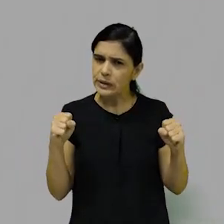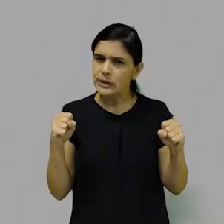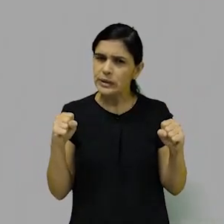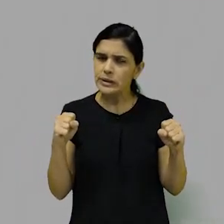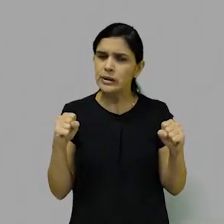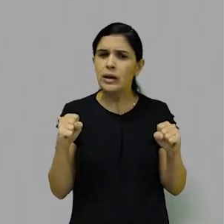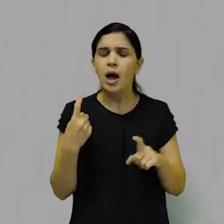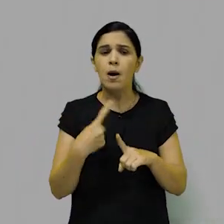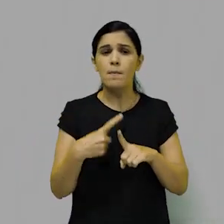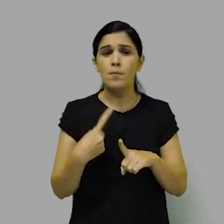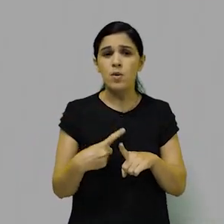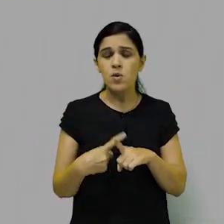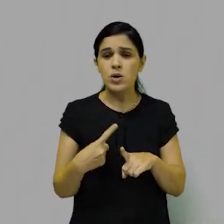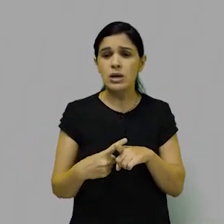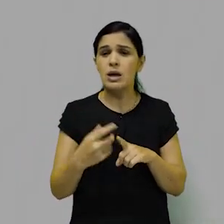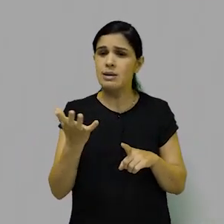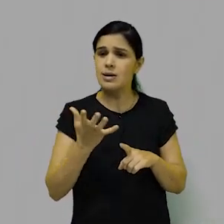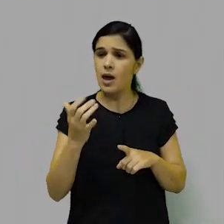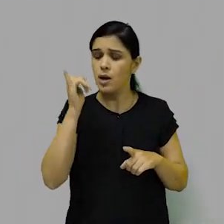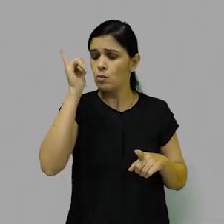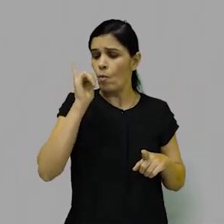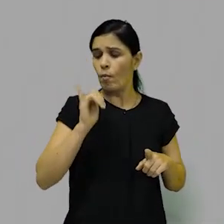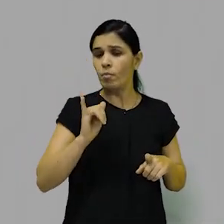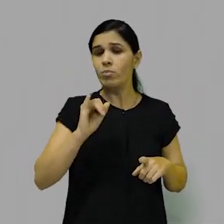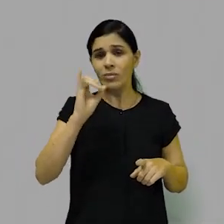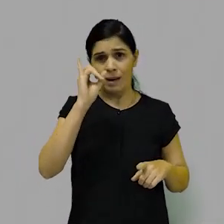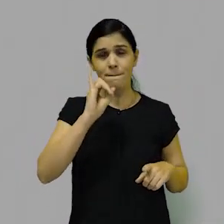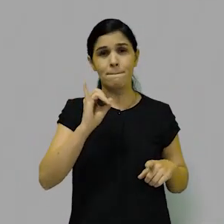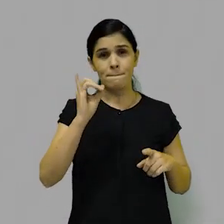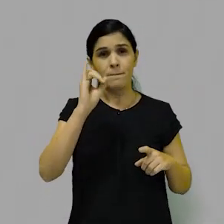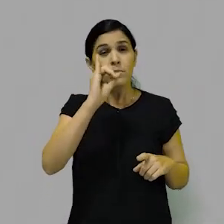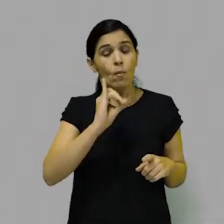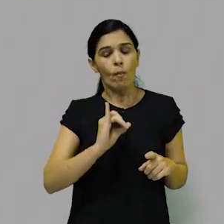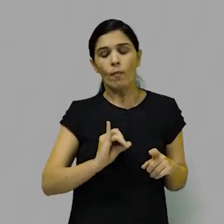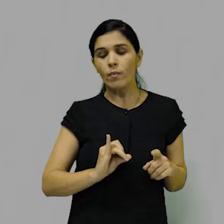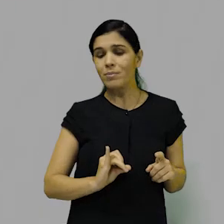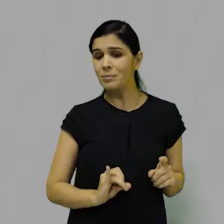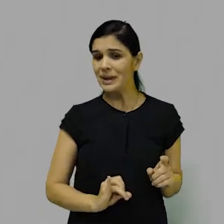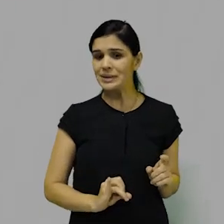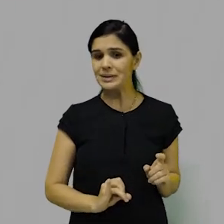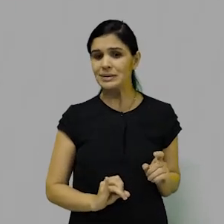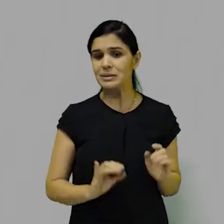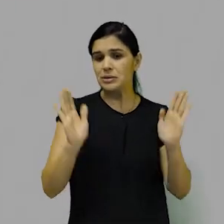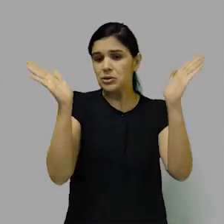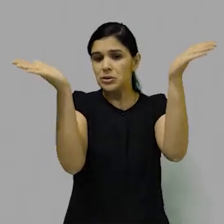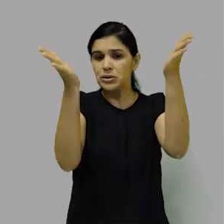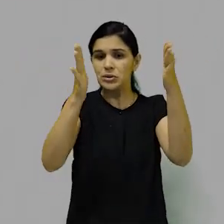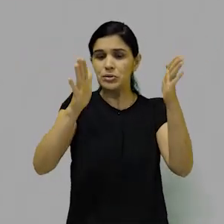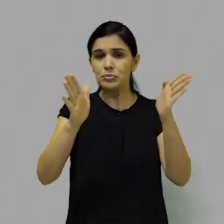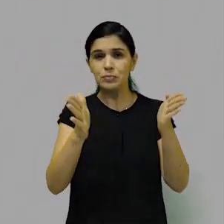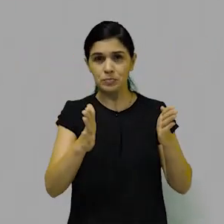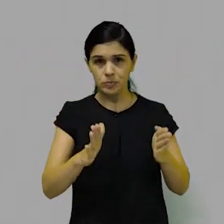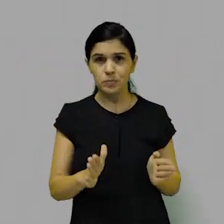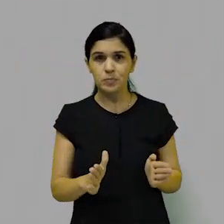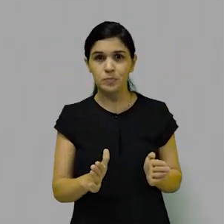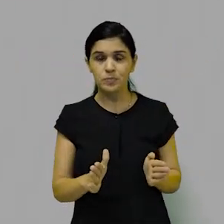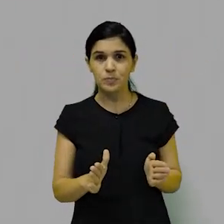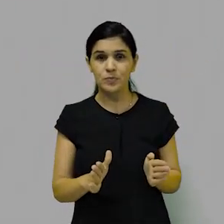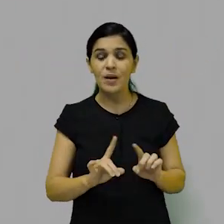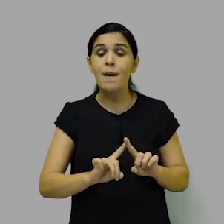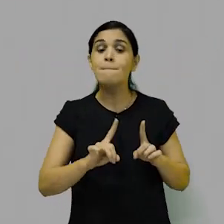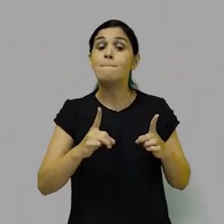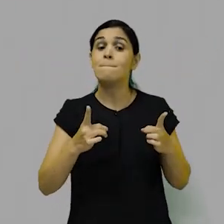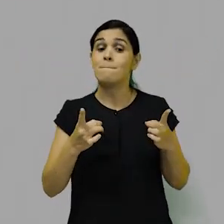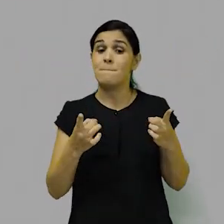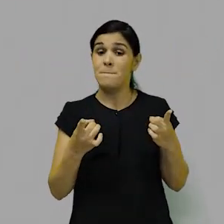ali fitness, ficar ali saradinho, isso, aquilo, outro. Pode acontecer, não tem problema nenhum. Porém, o que eu quero alertá-los é